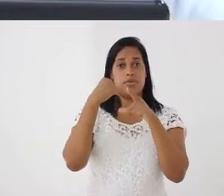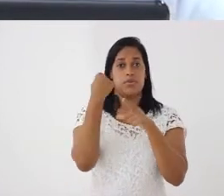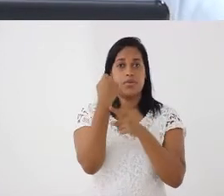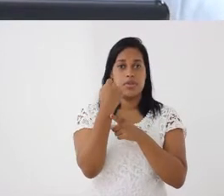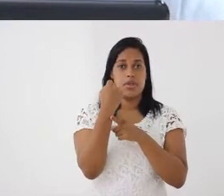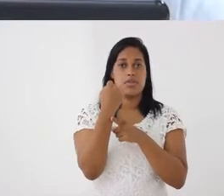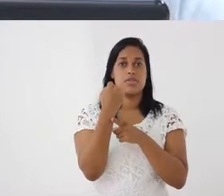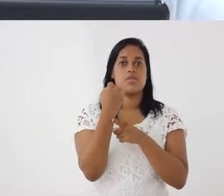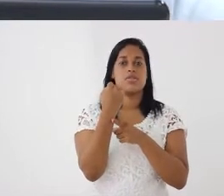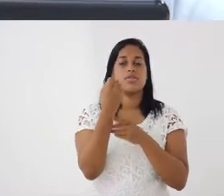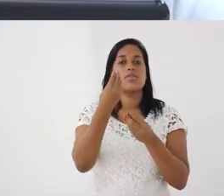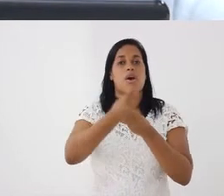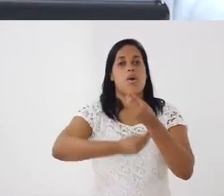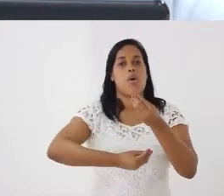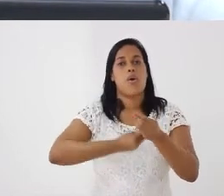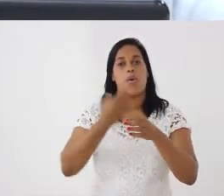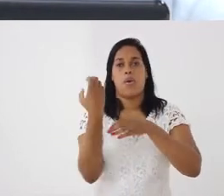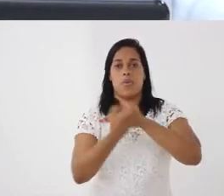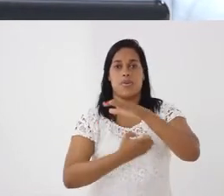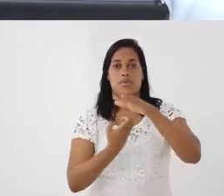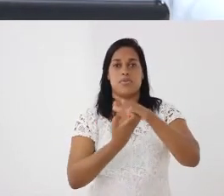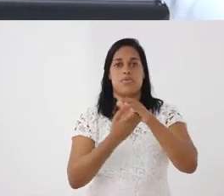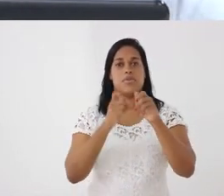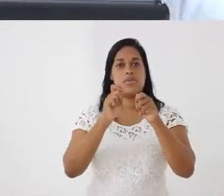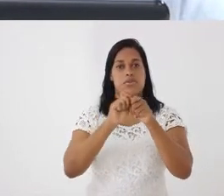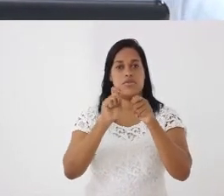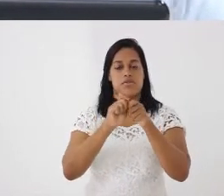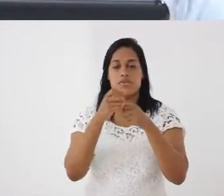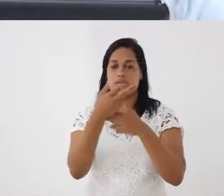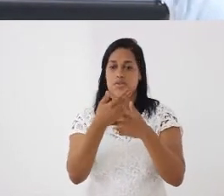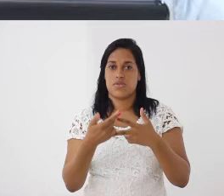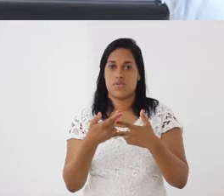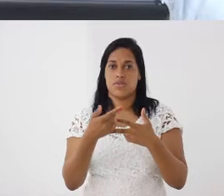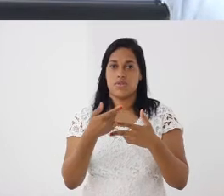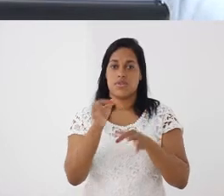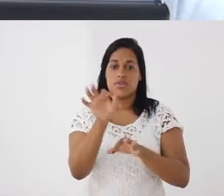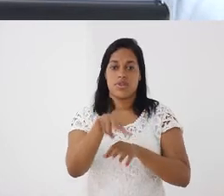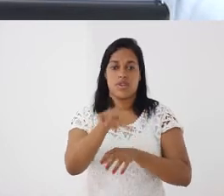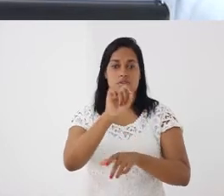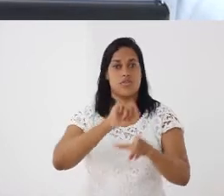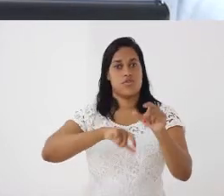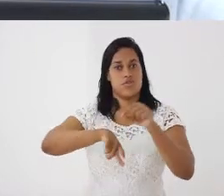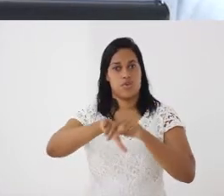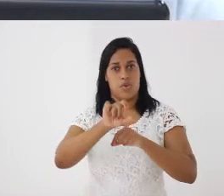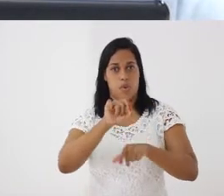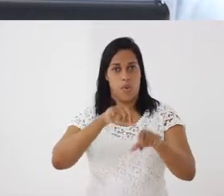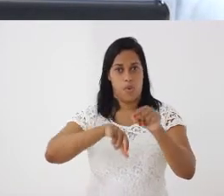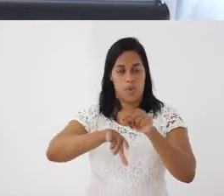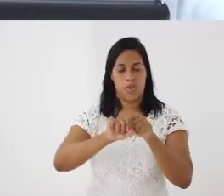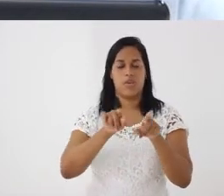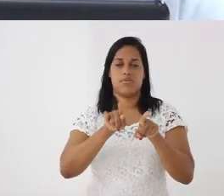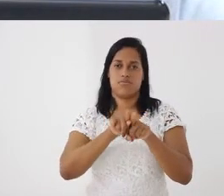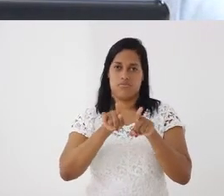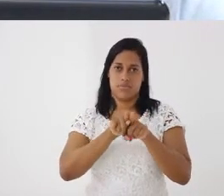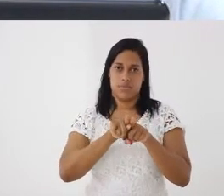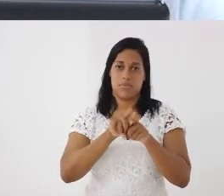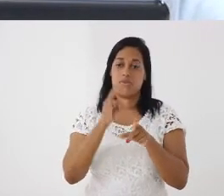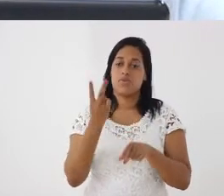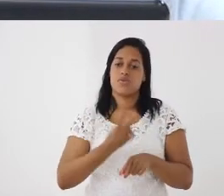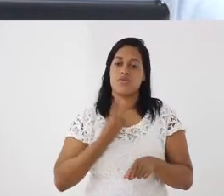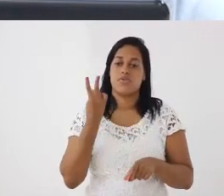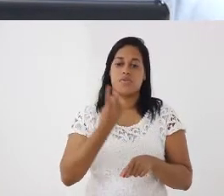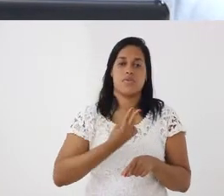social diz respeito à maneira como as empresas realizam seus negócios, os critérios que utilizam para a tomada de decisões,